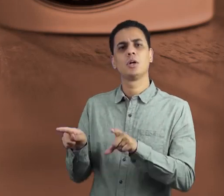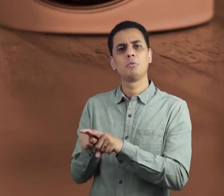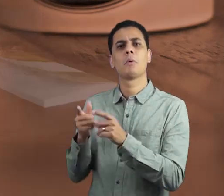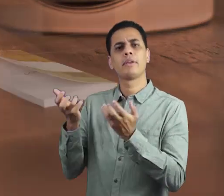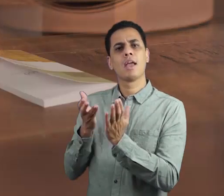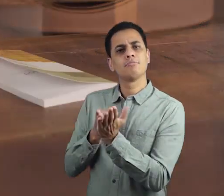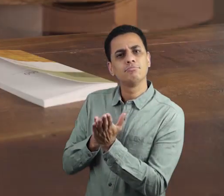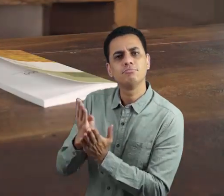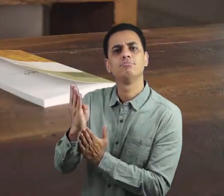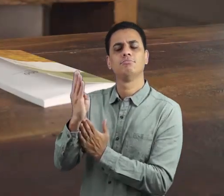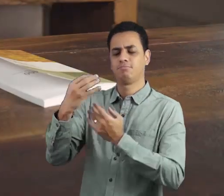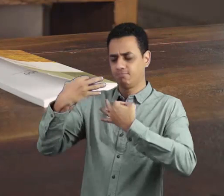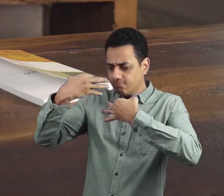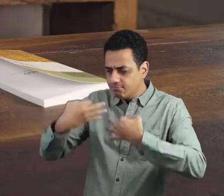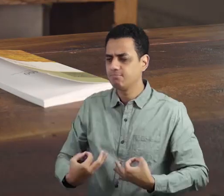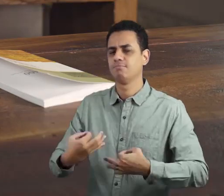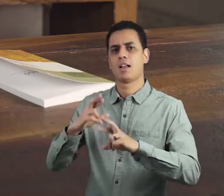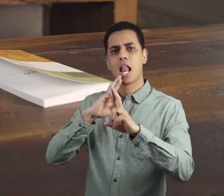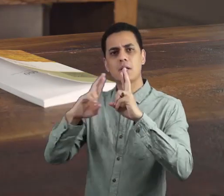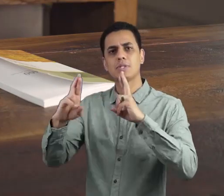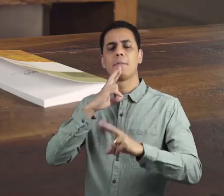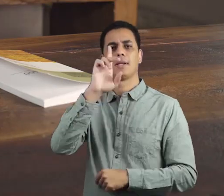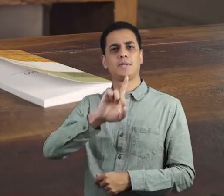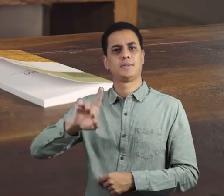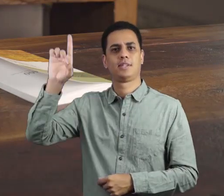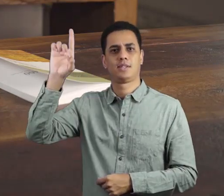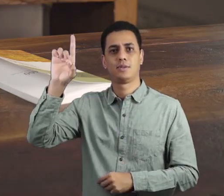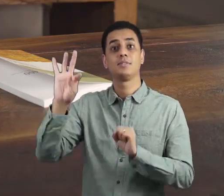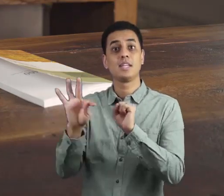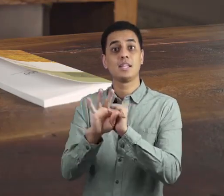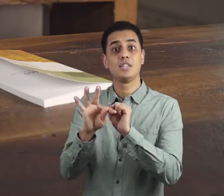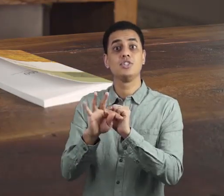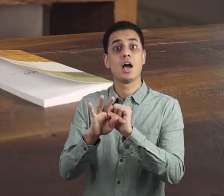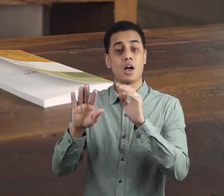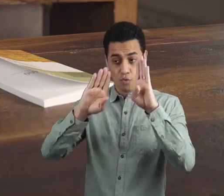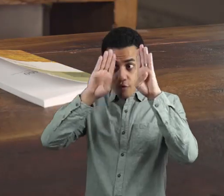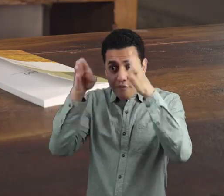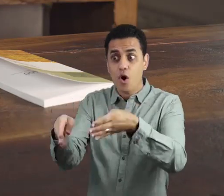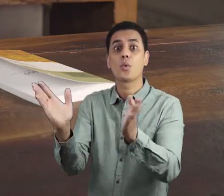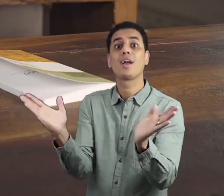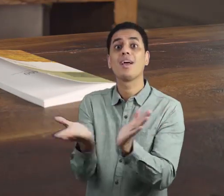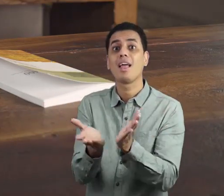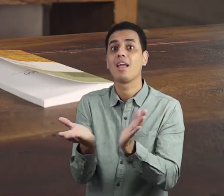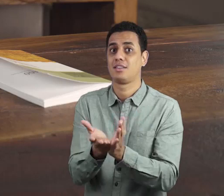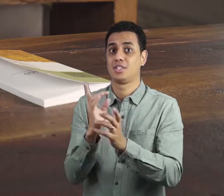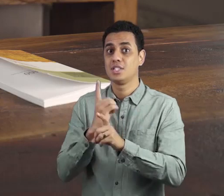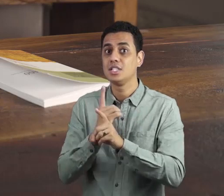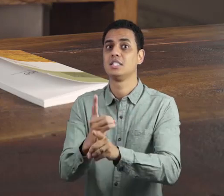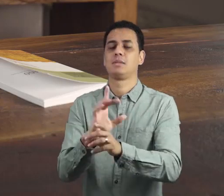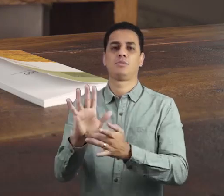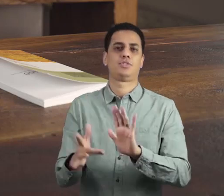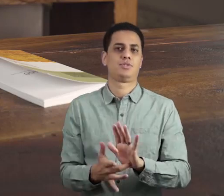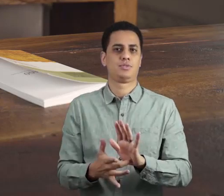Senhor. E essa transição, onde agora ele se volta para falar à igreja, indica realmente que o contexto anterior,